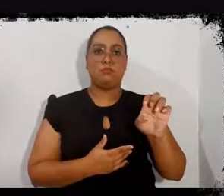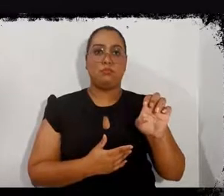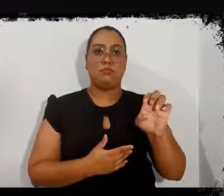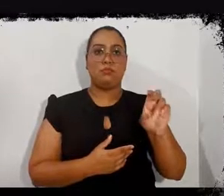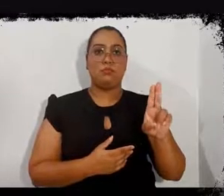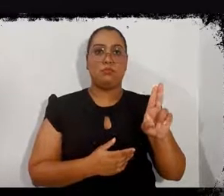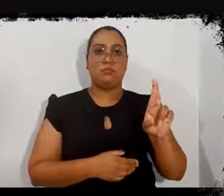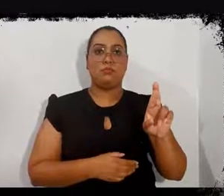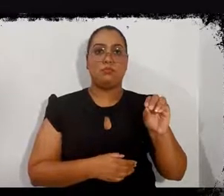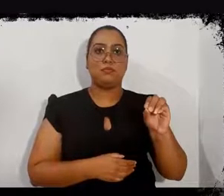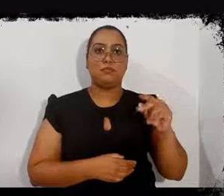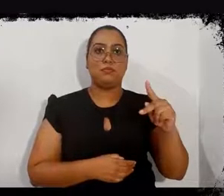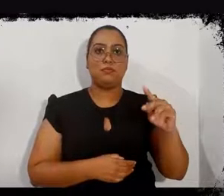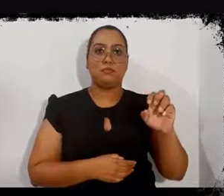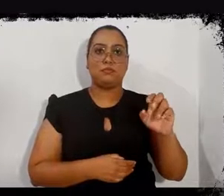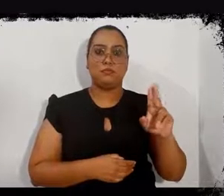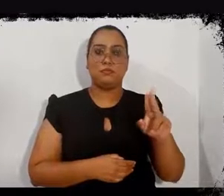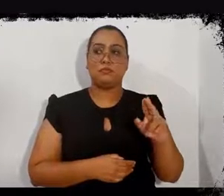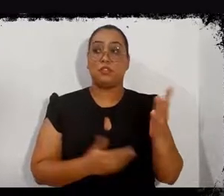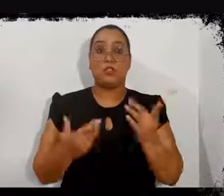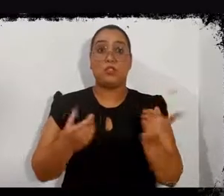Deixa eu voltar lá para o Vale do Indo.